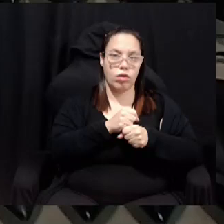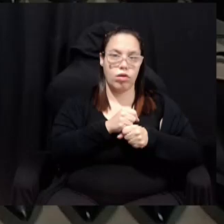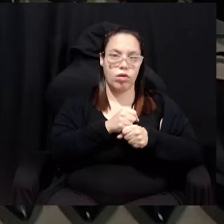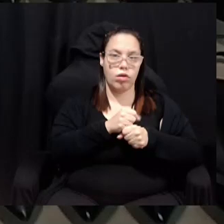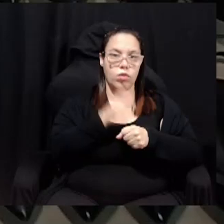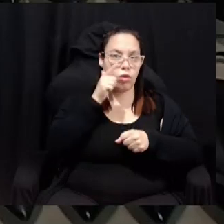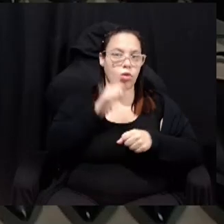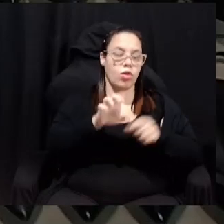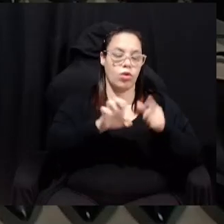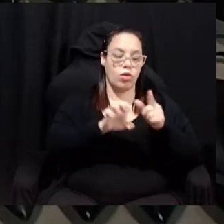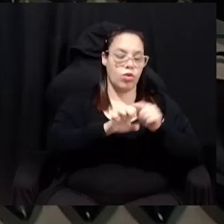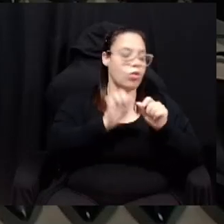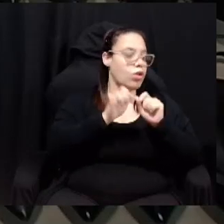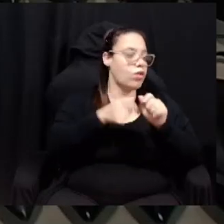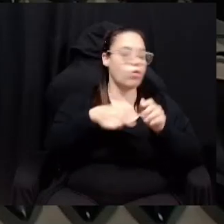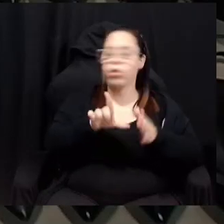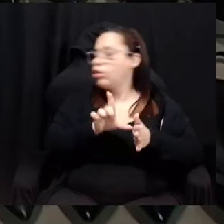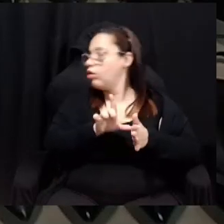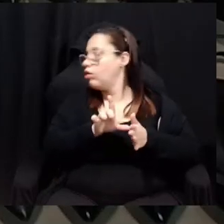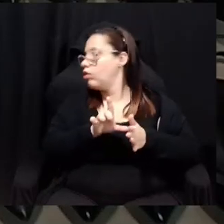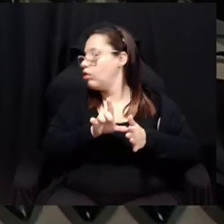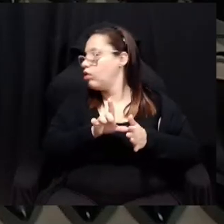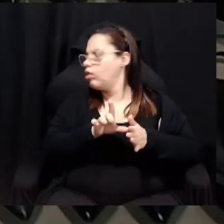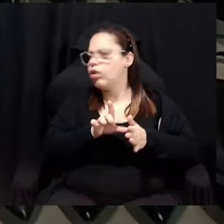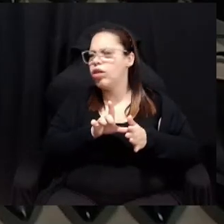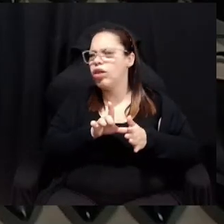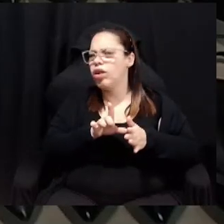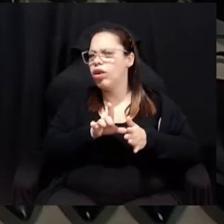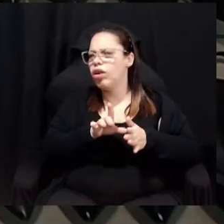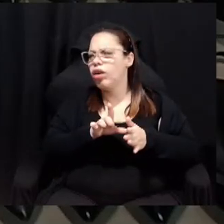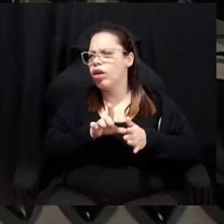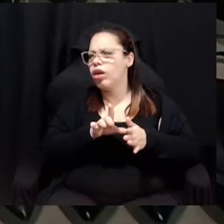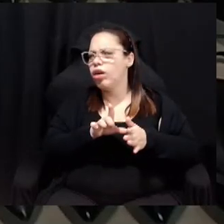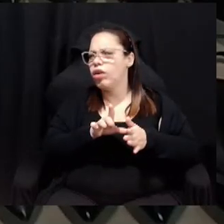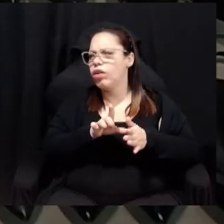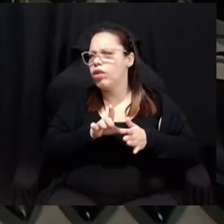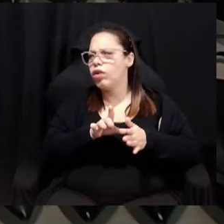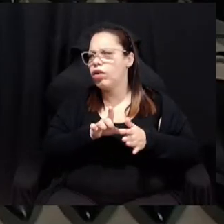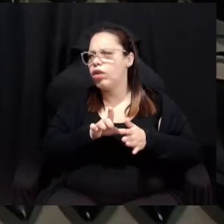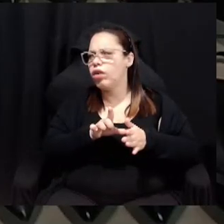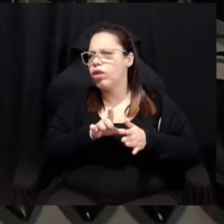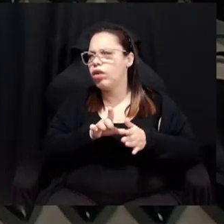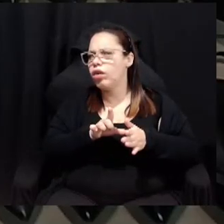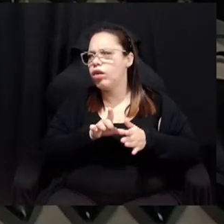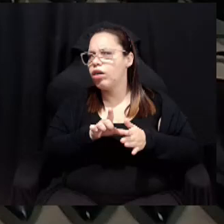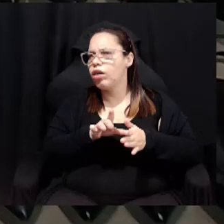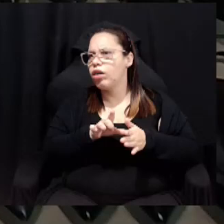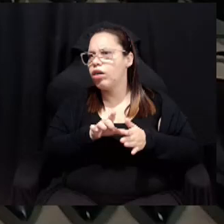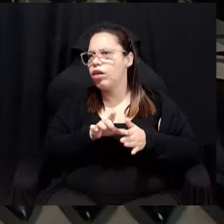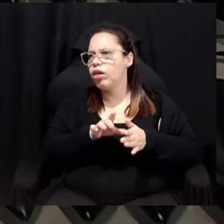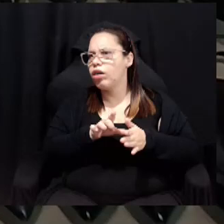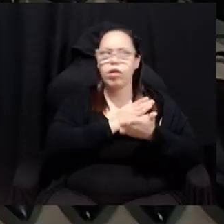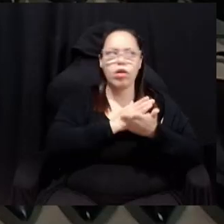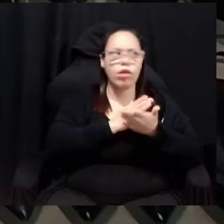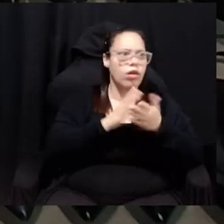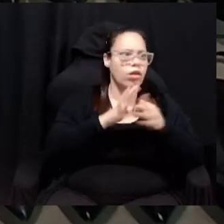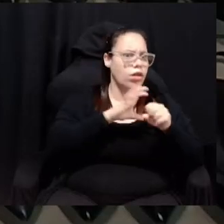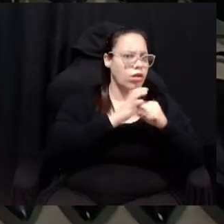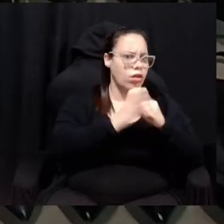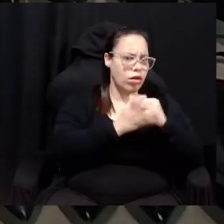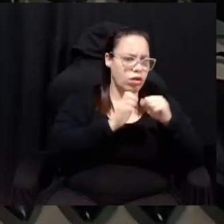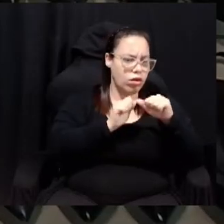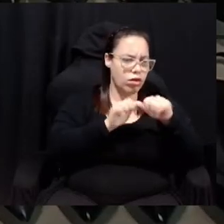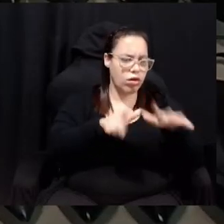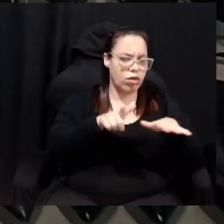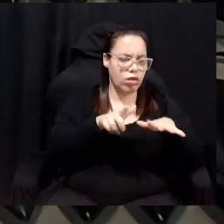que você fazia antes? Eu trabalhava com RH. Tá. A partir então da pandemia e com tudo que